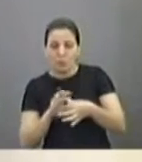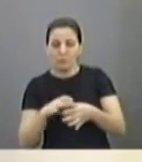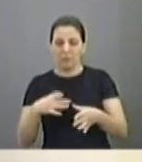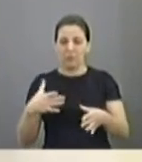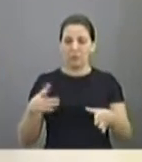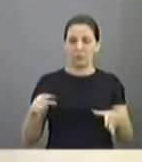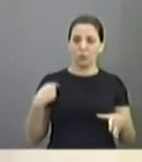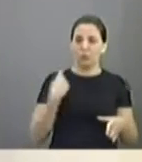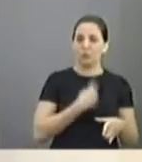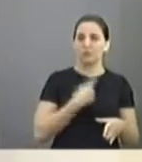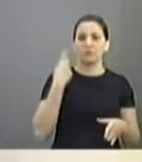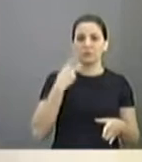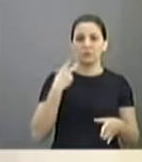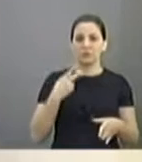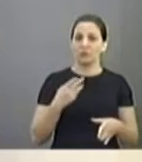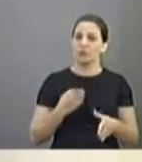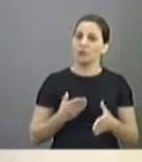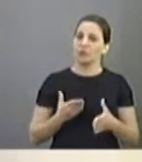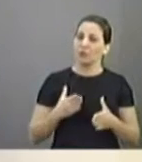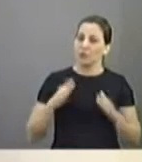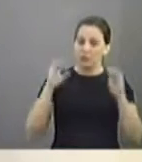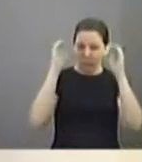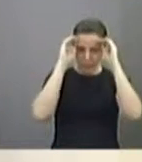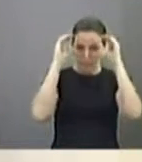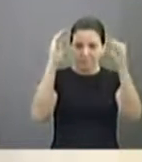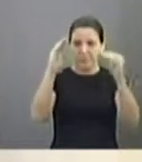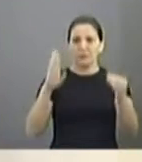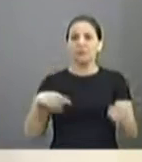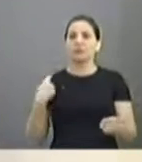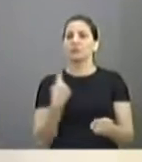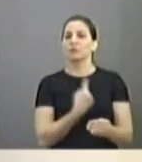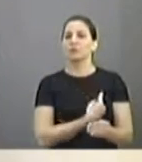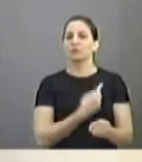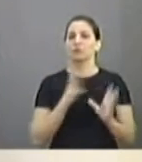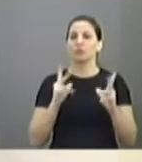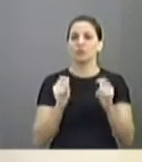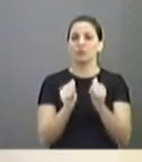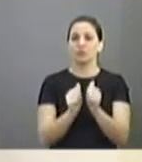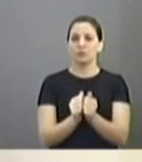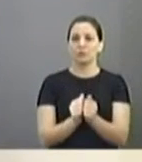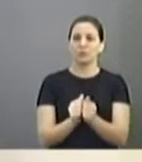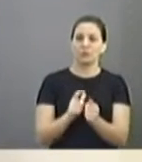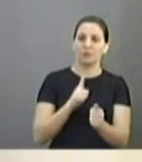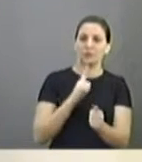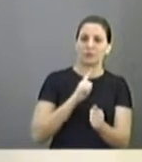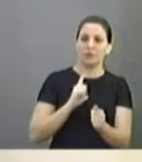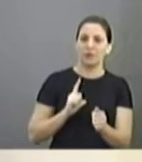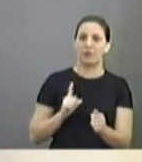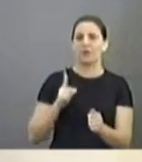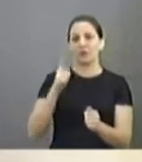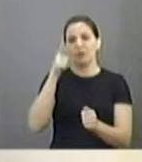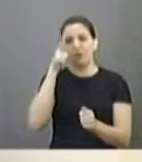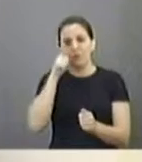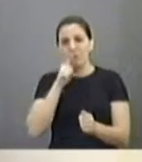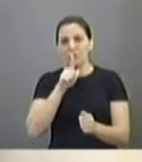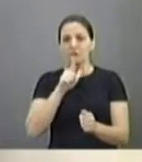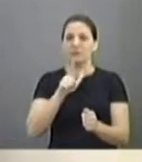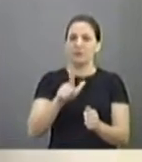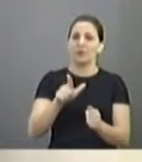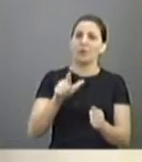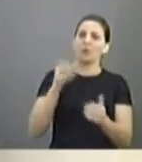parte. Eu acho que fica aqui o nosso respeito e tudo aquilo que tiver ao nosso alcance de fazer, seja de uma